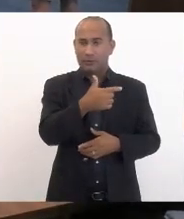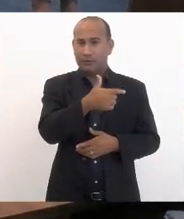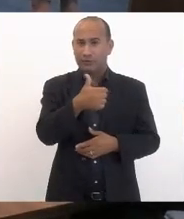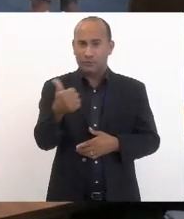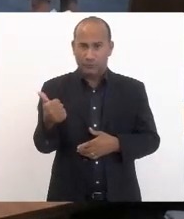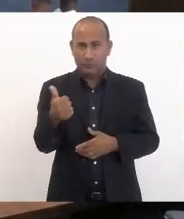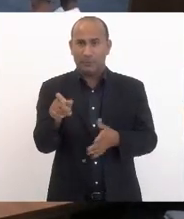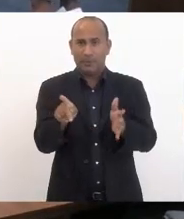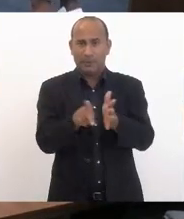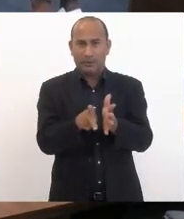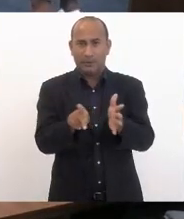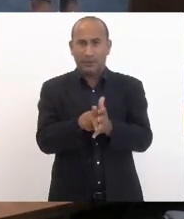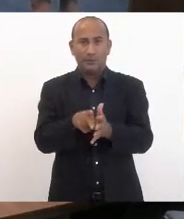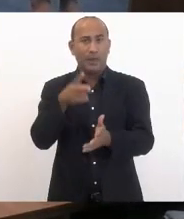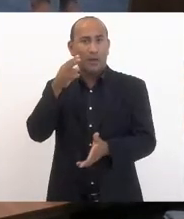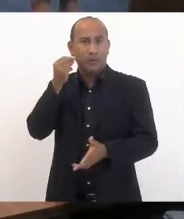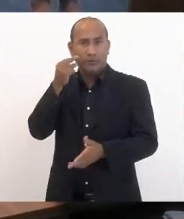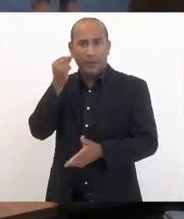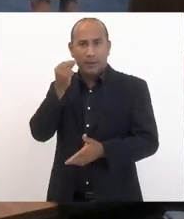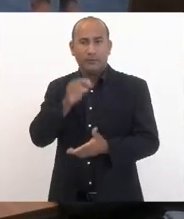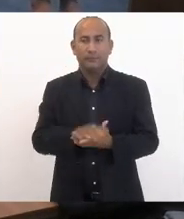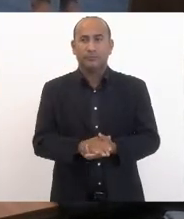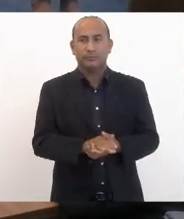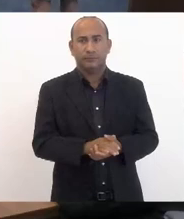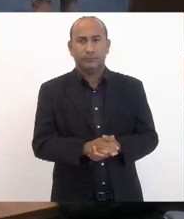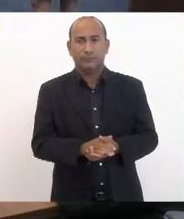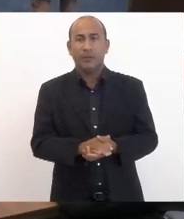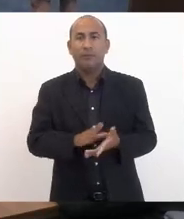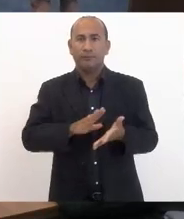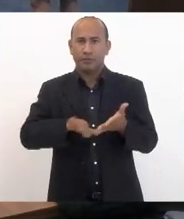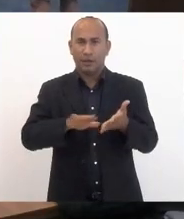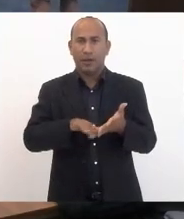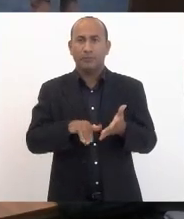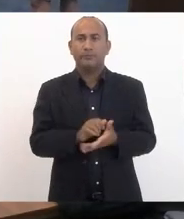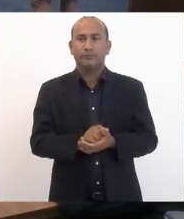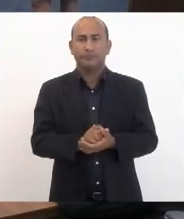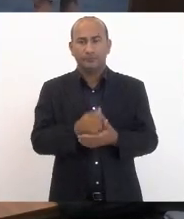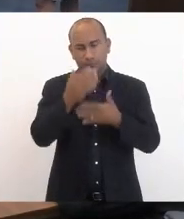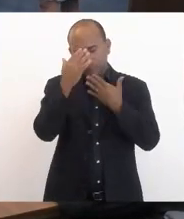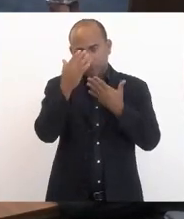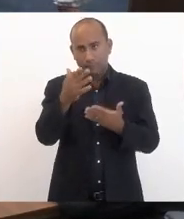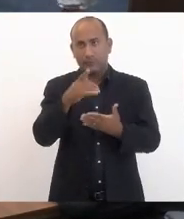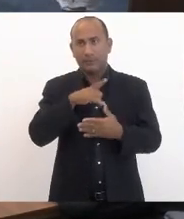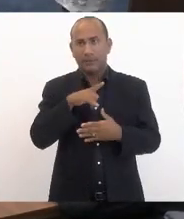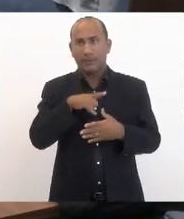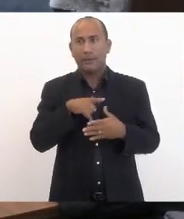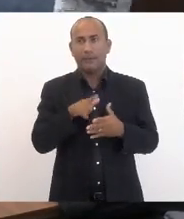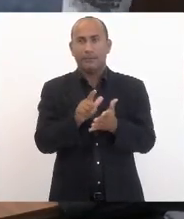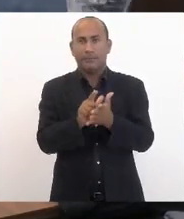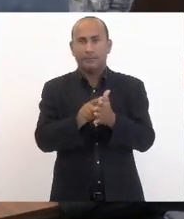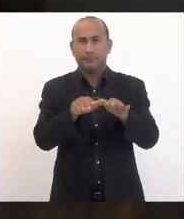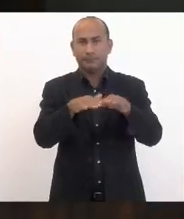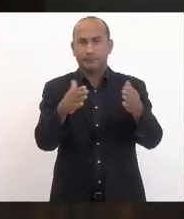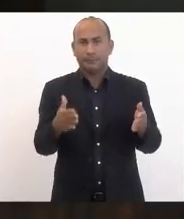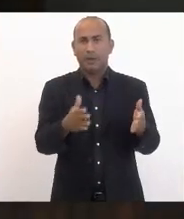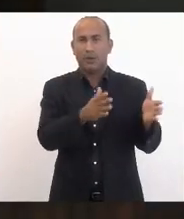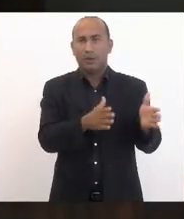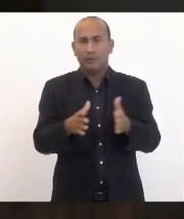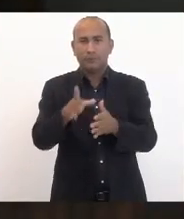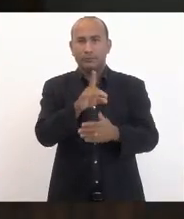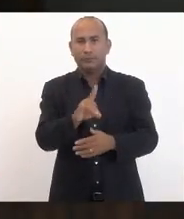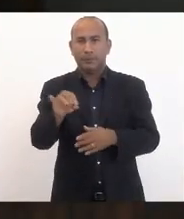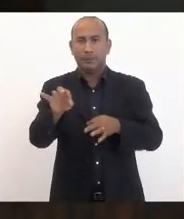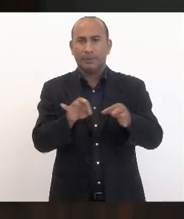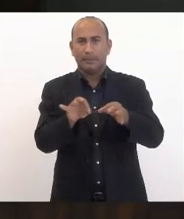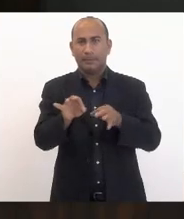Rosenberg Reis. Está retirado de pauta. Requer, sobre a mesa, requerimento. Requer inclusão na ordem do dia projeto de